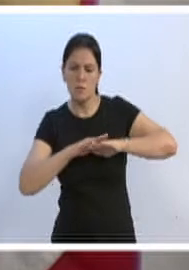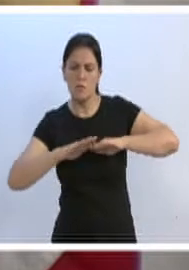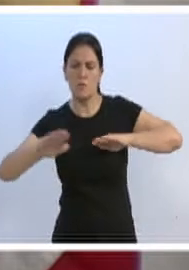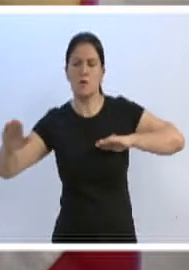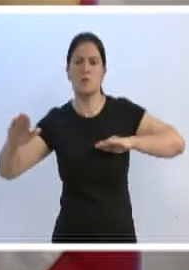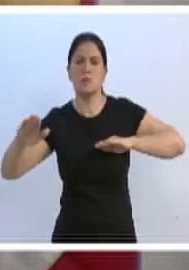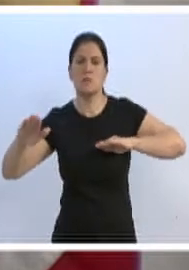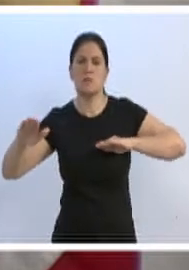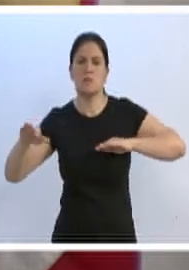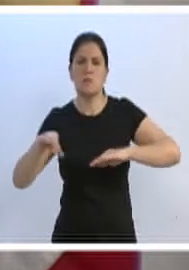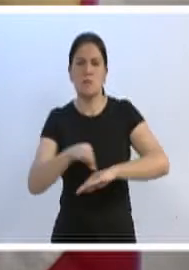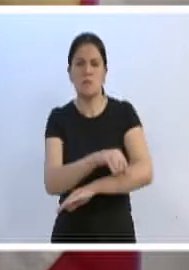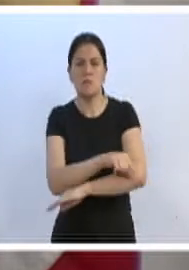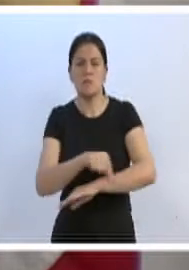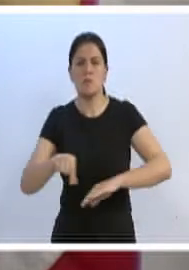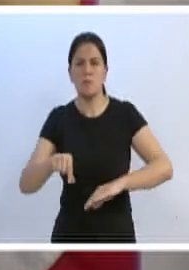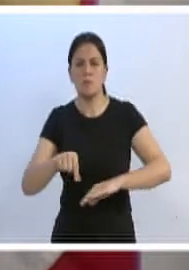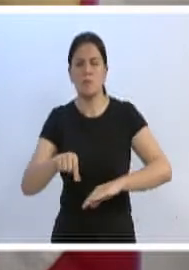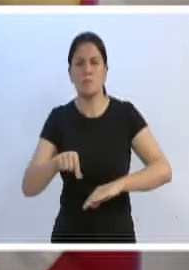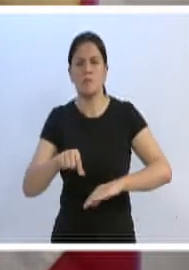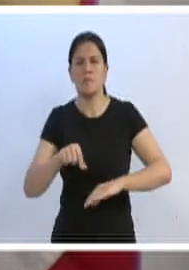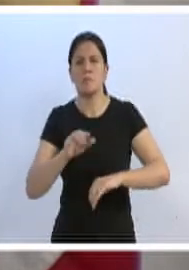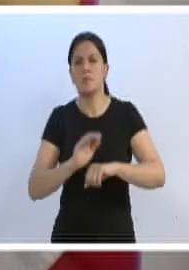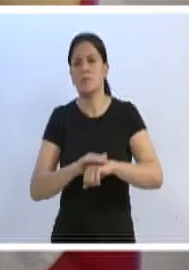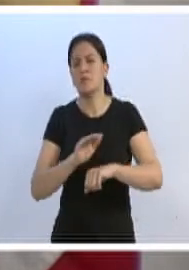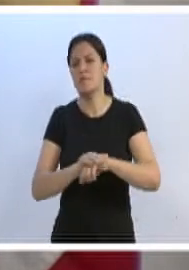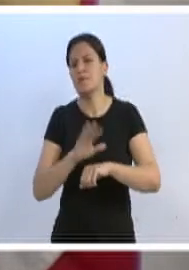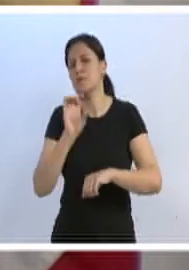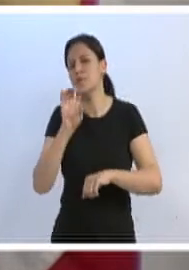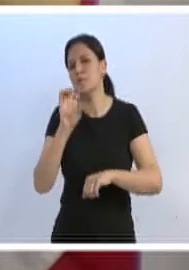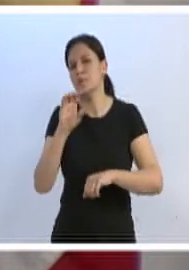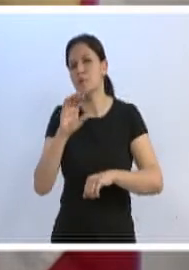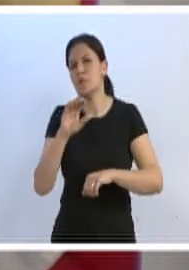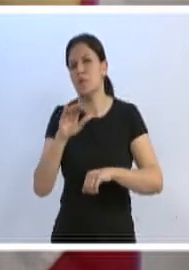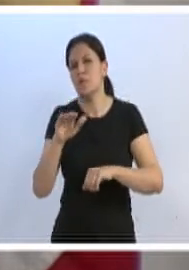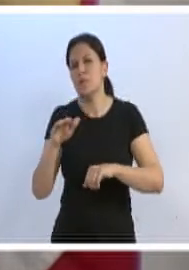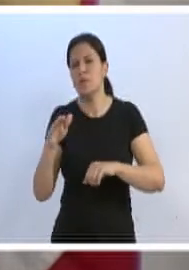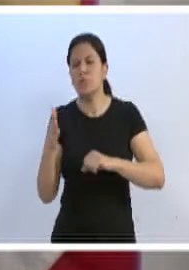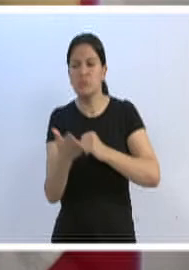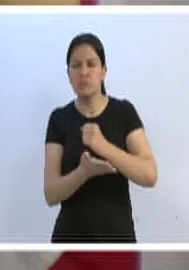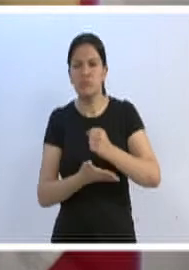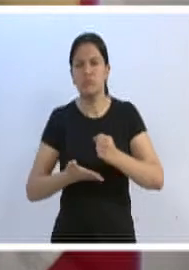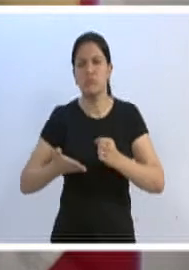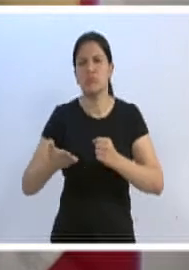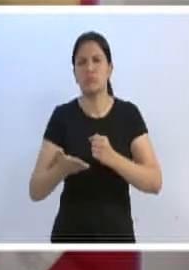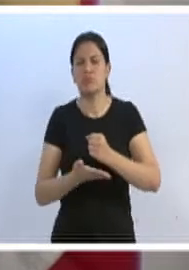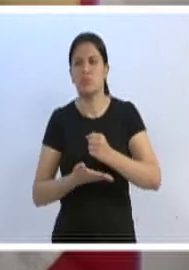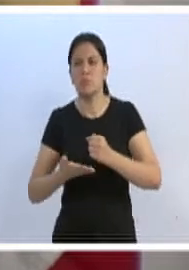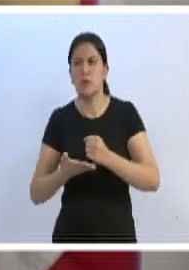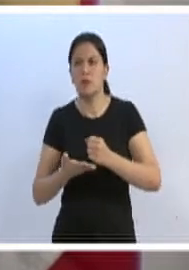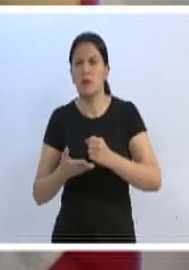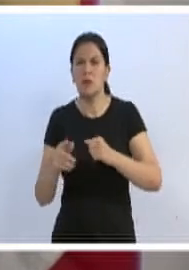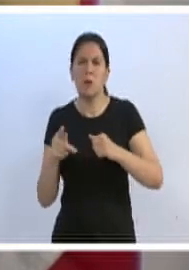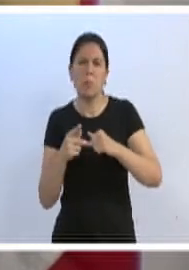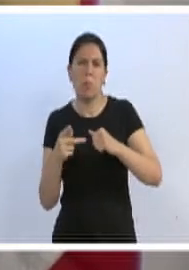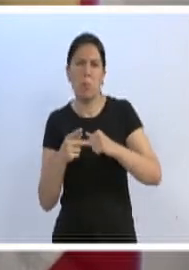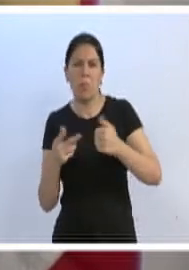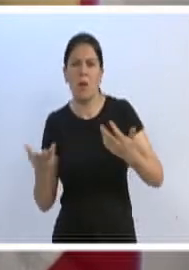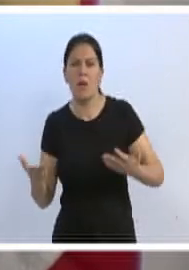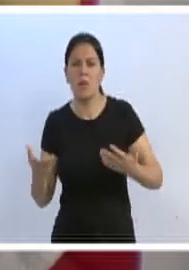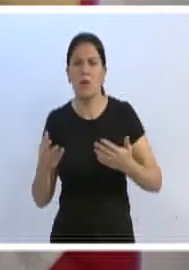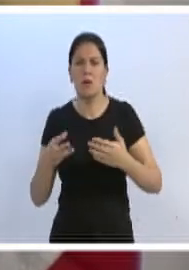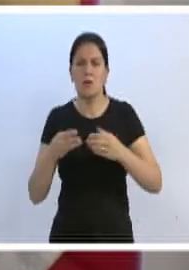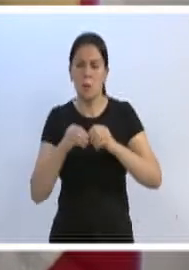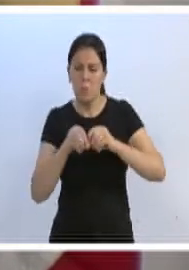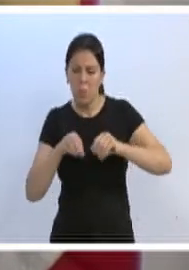temos aonde está feito só o processo de base com um base de pedras com base de pó de